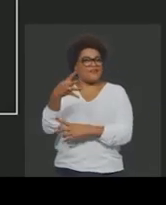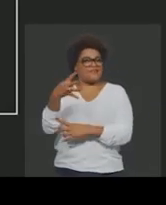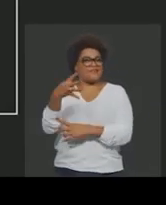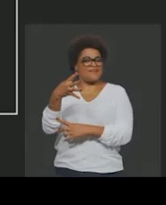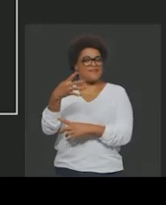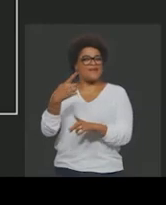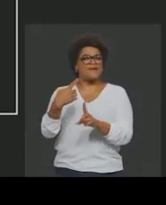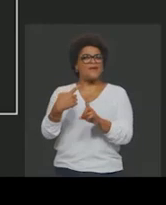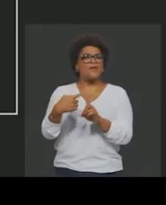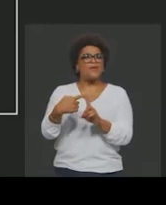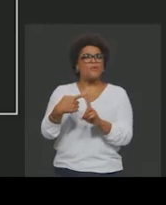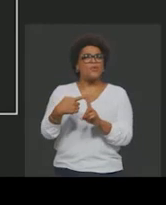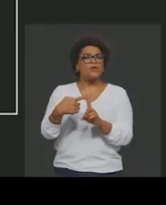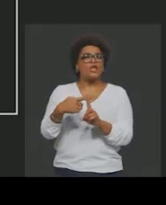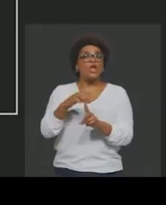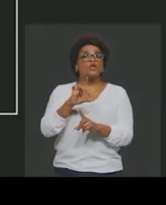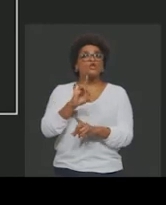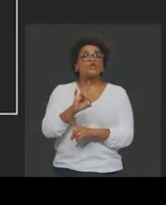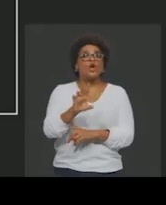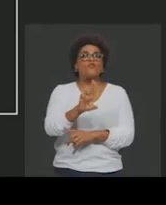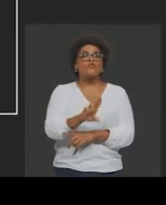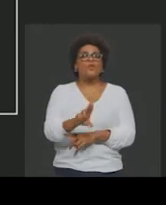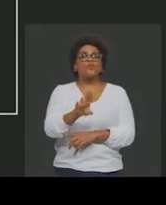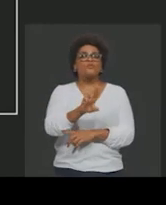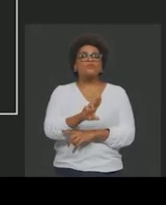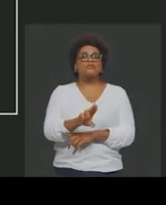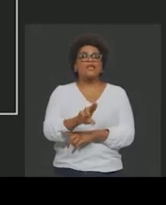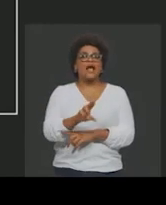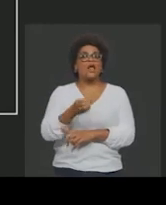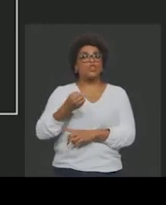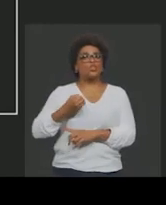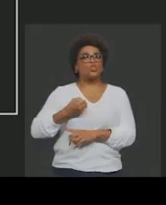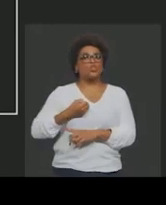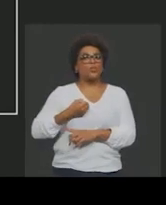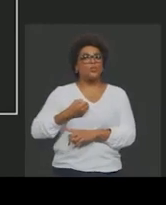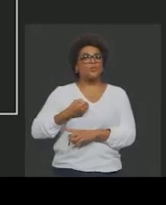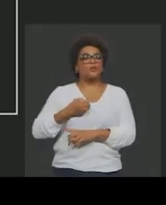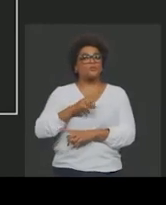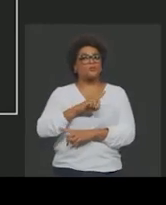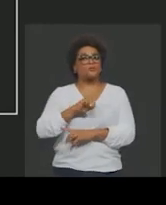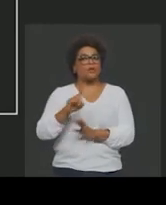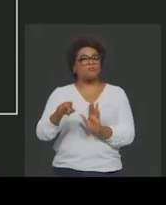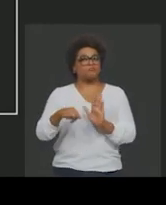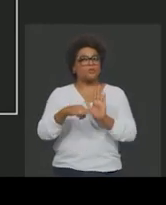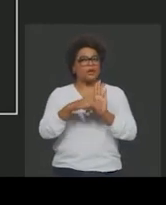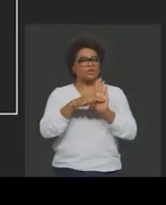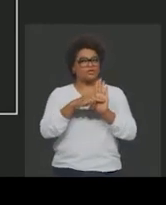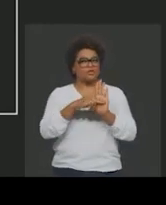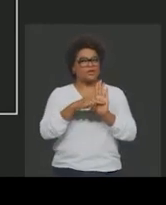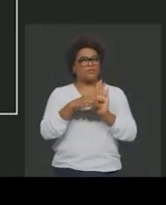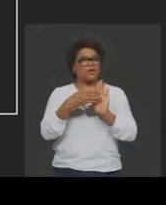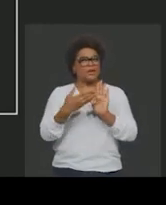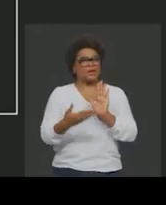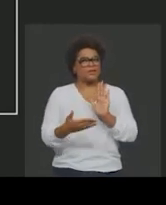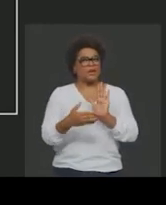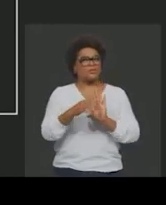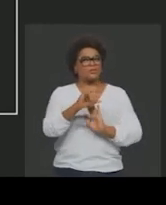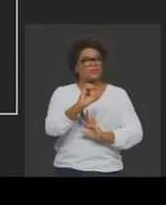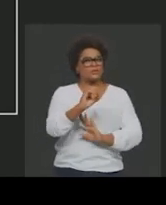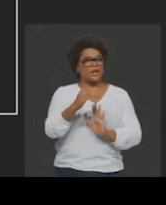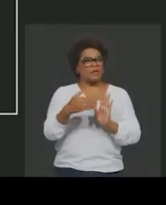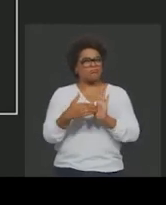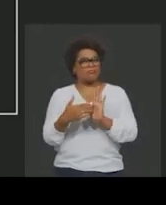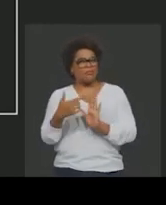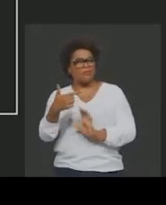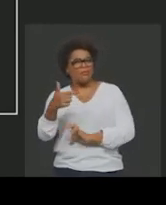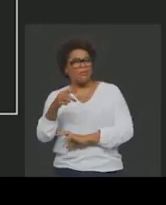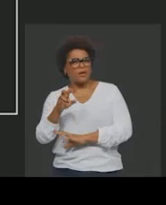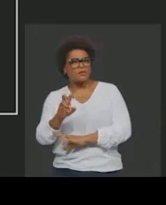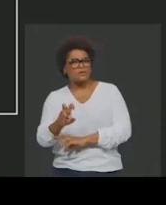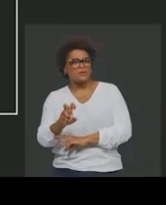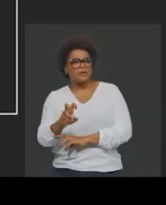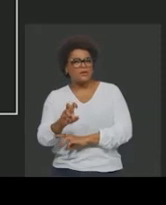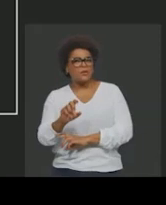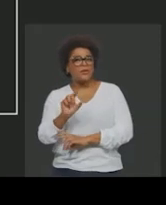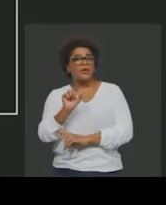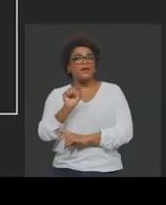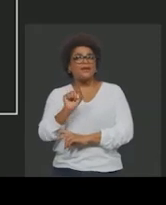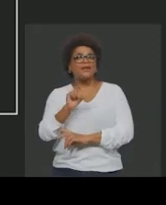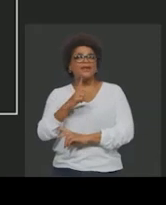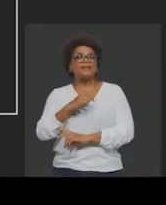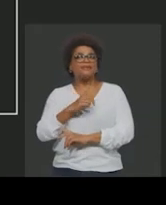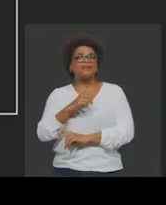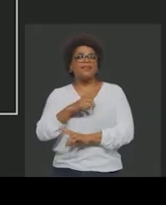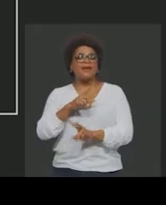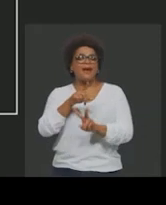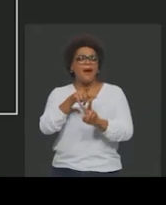pegar valores não negativos, eu peguei alguns valores de 0 a 25, valores bonitinhos, né, cuja raiz seja exata,